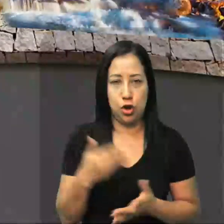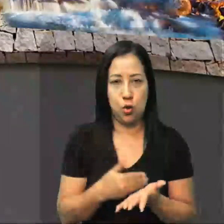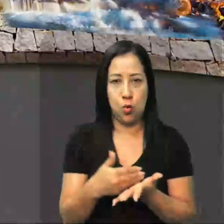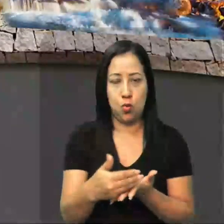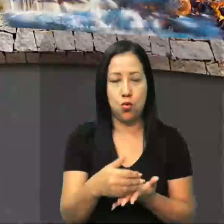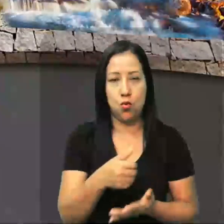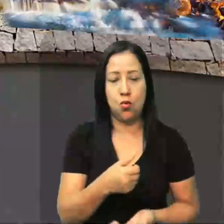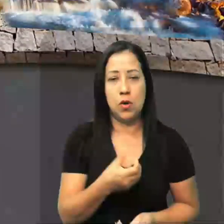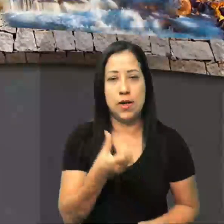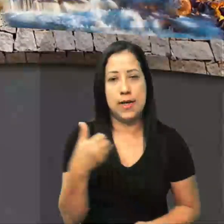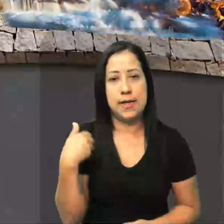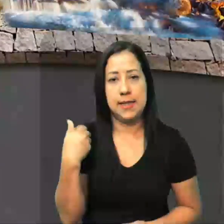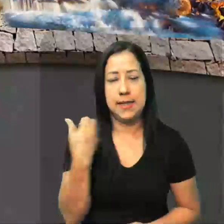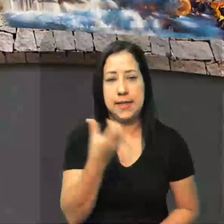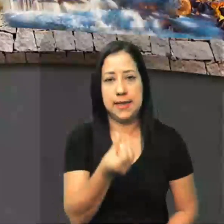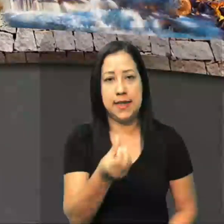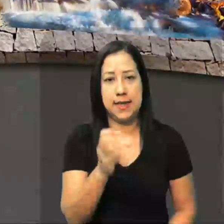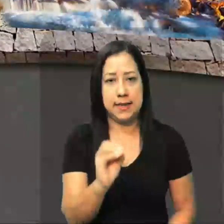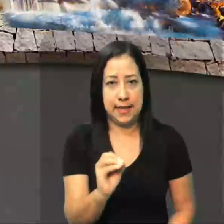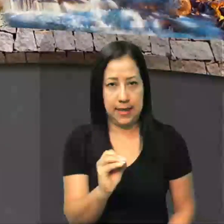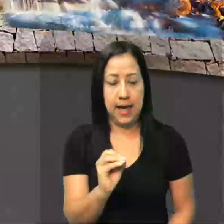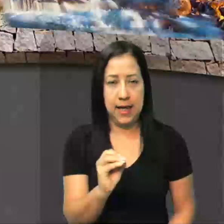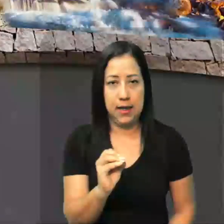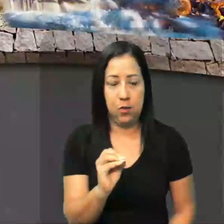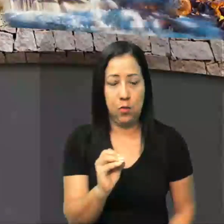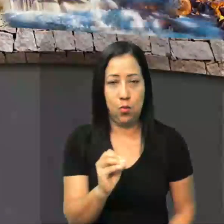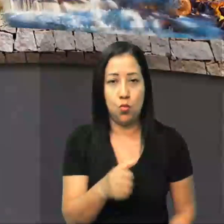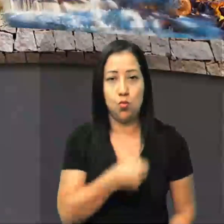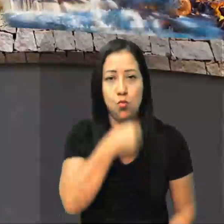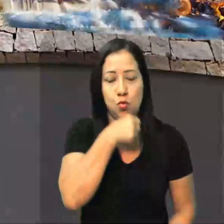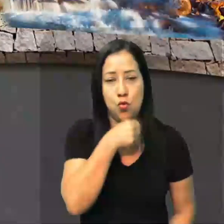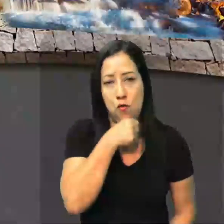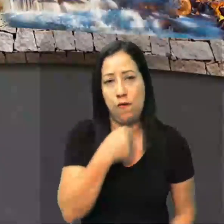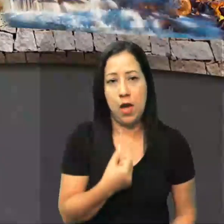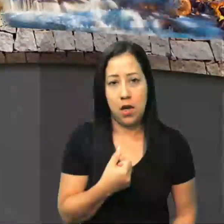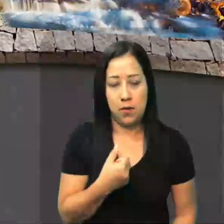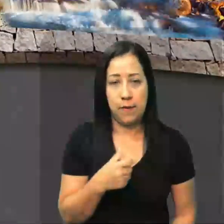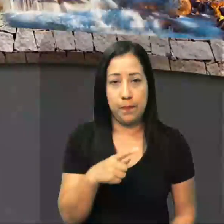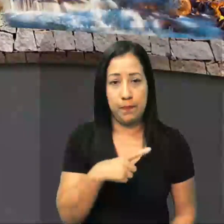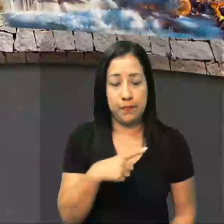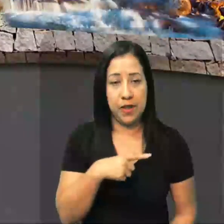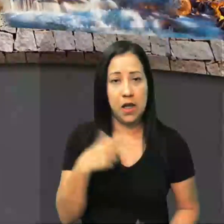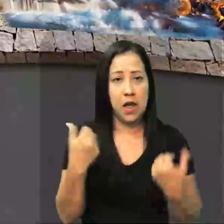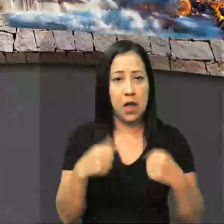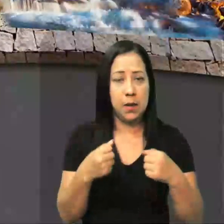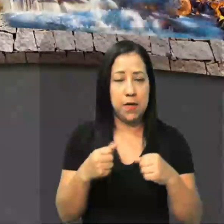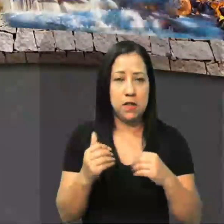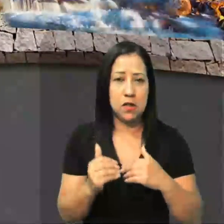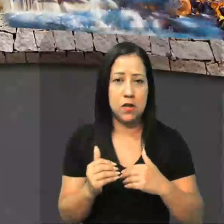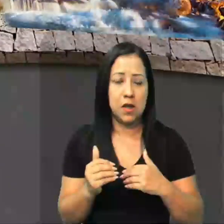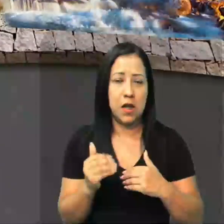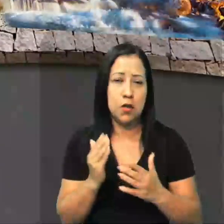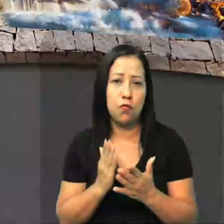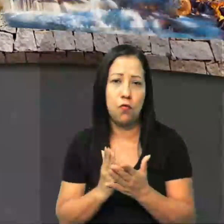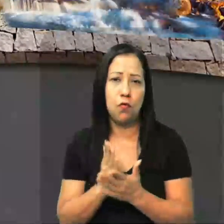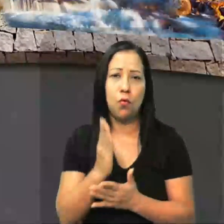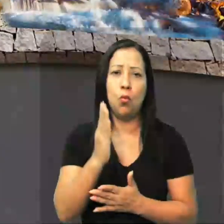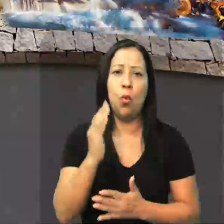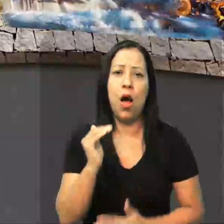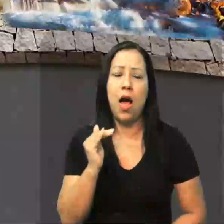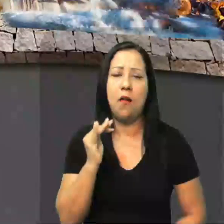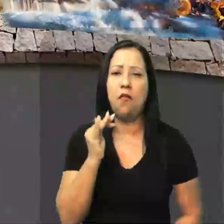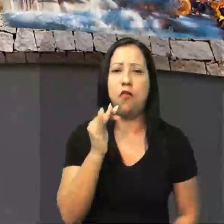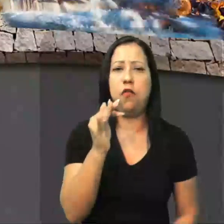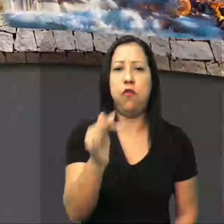Por isso que tem um estatuto. Temos de chegar com boa qualidade, gente. Qualidade de quê? De vida. Portanto, temos de